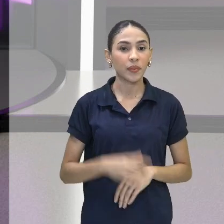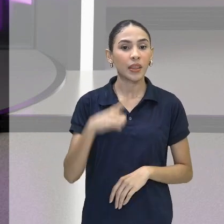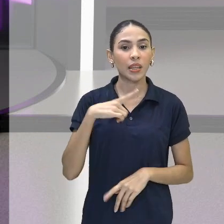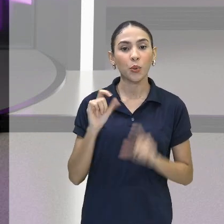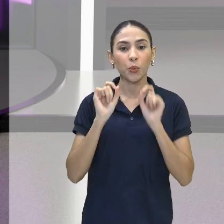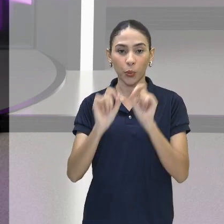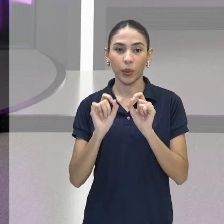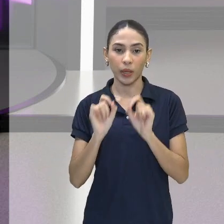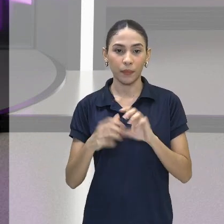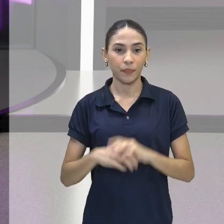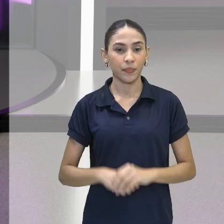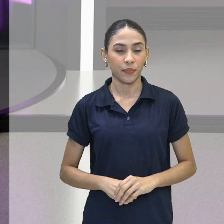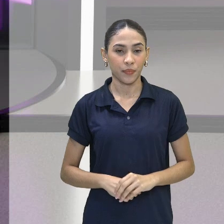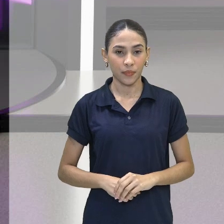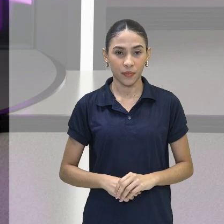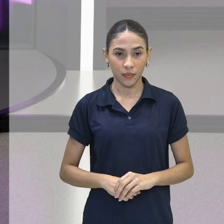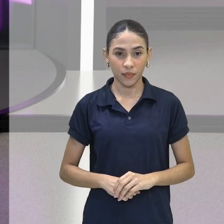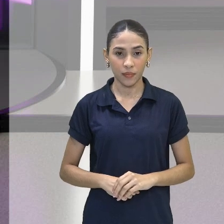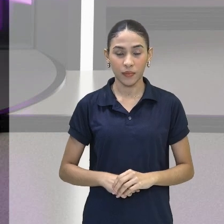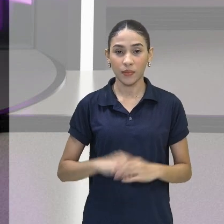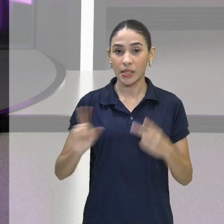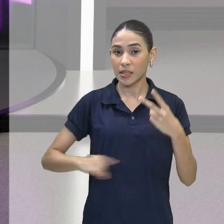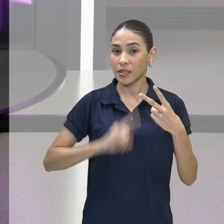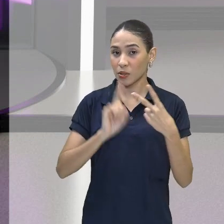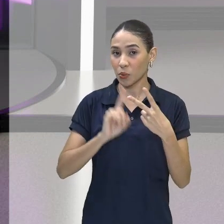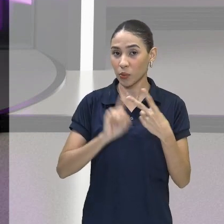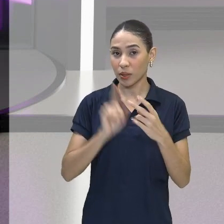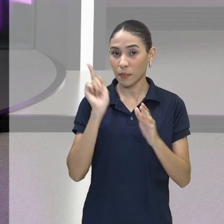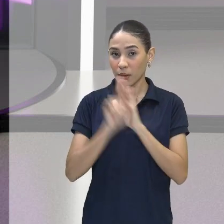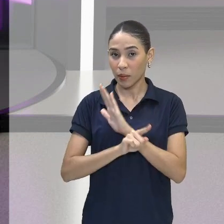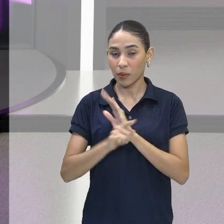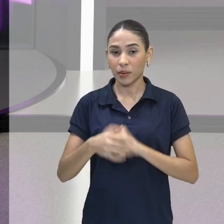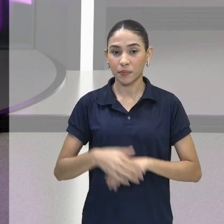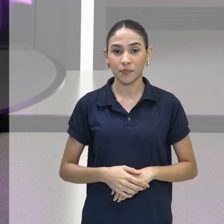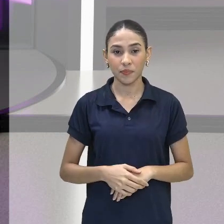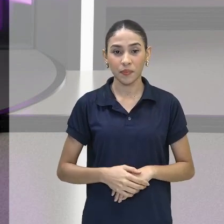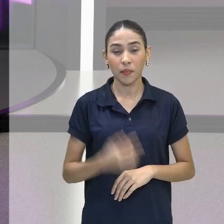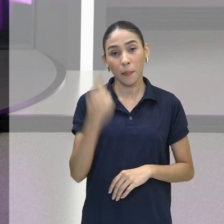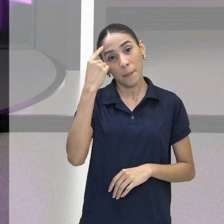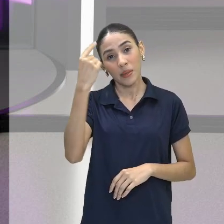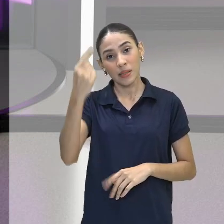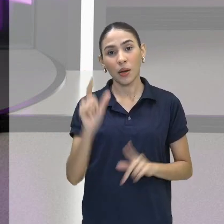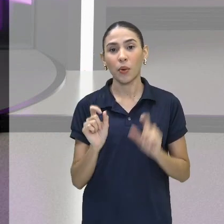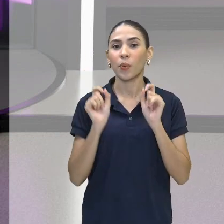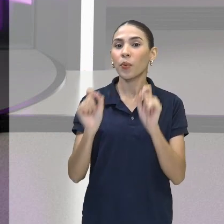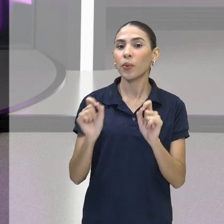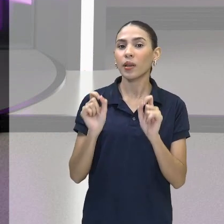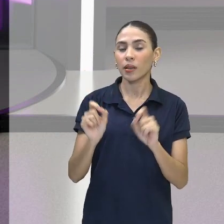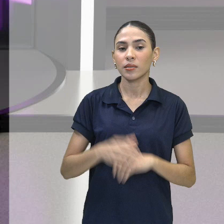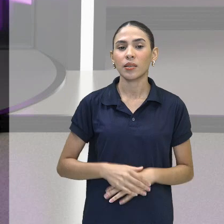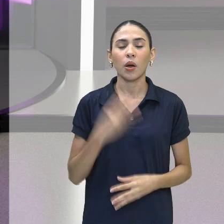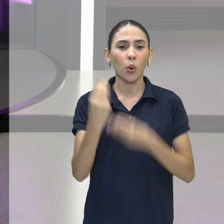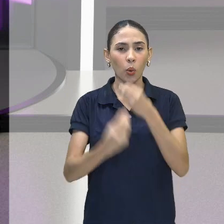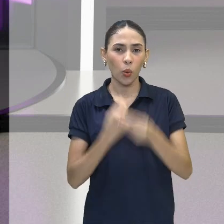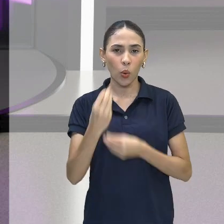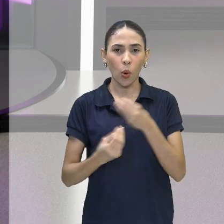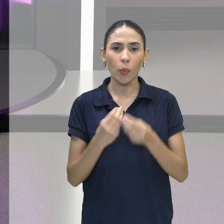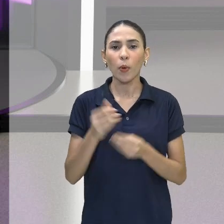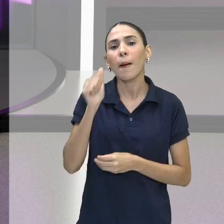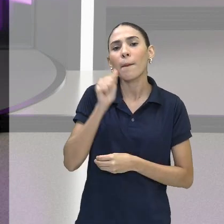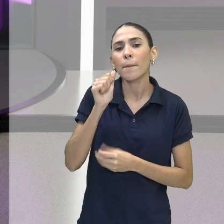o seguinte, a nossa segunda, o que nós temos que pensar agora é como a Brena pode fazer